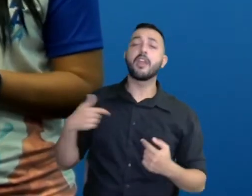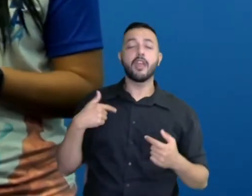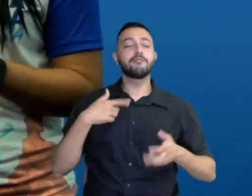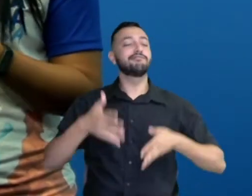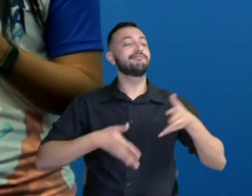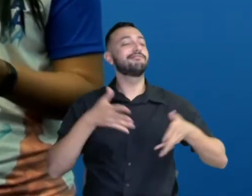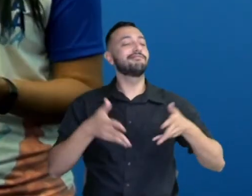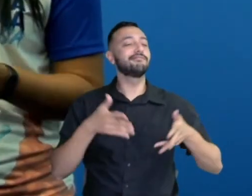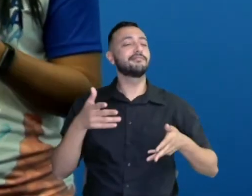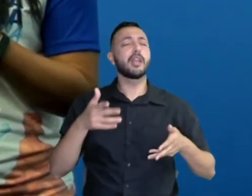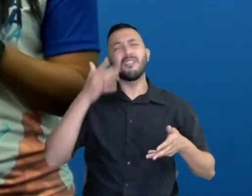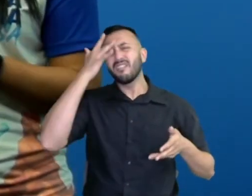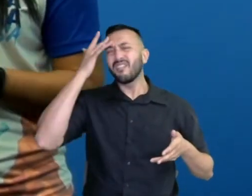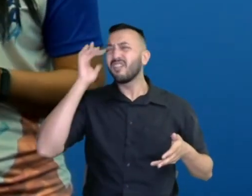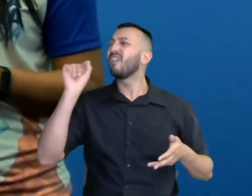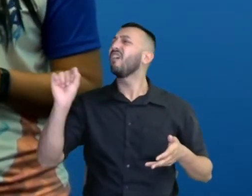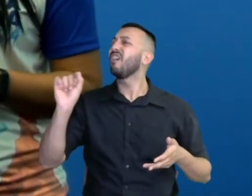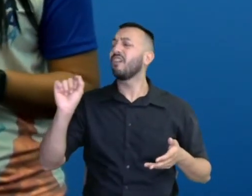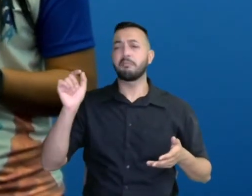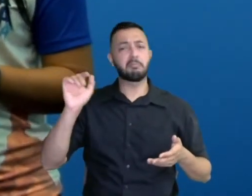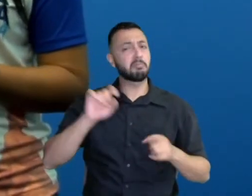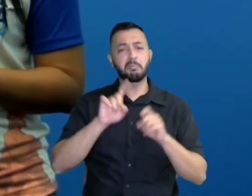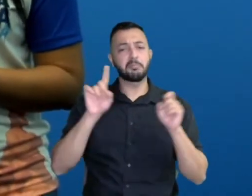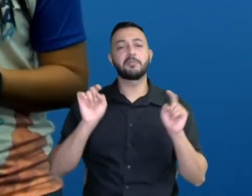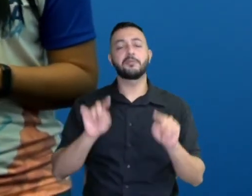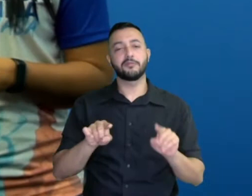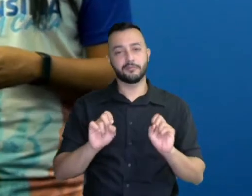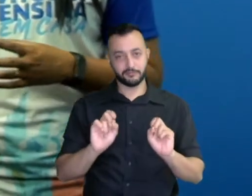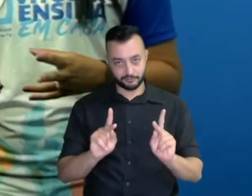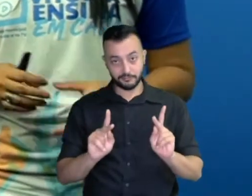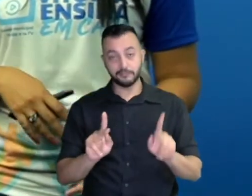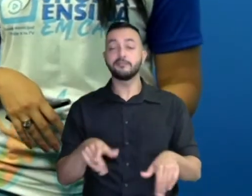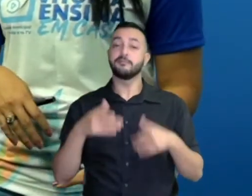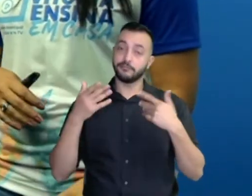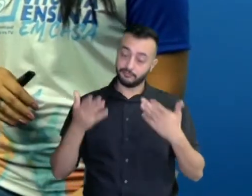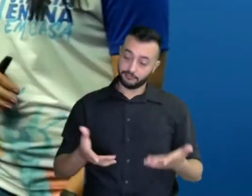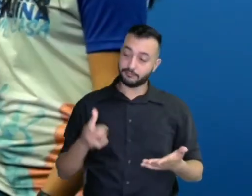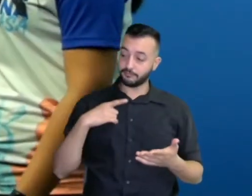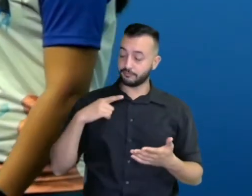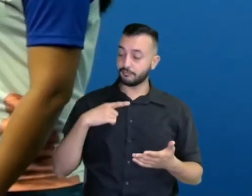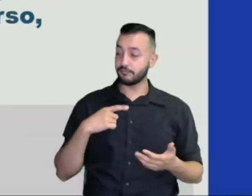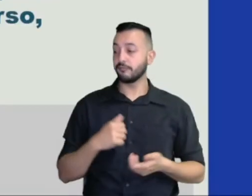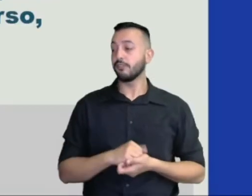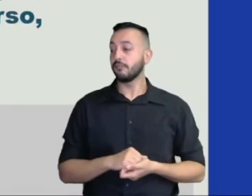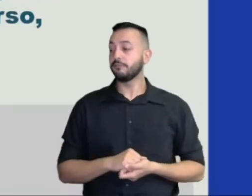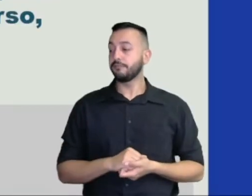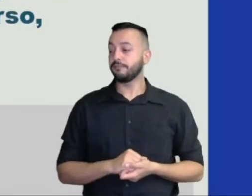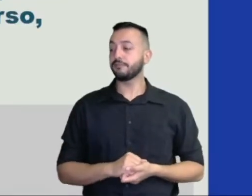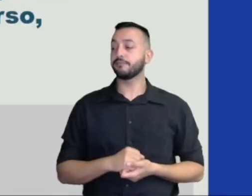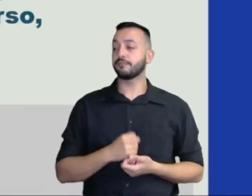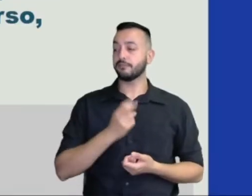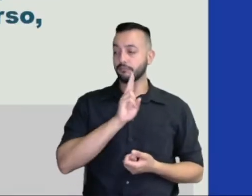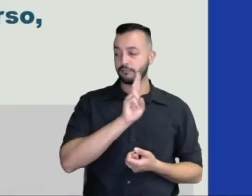está falando ou do que a gente está falando, tá bom? E aí a gente tem, ó,